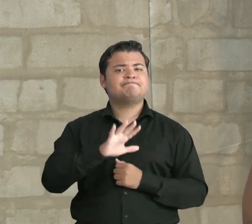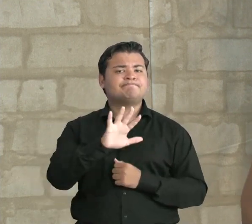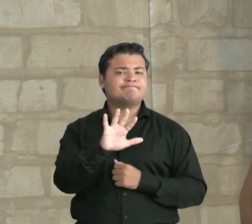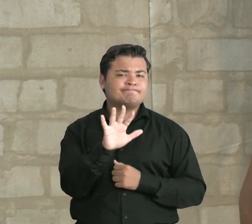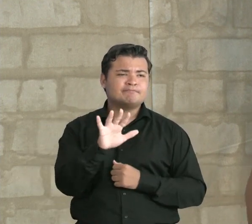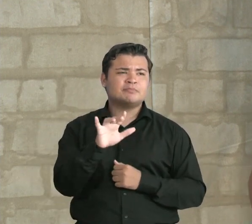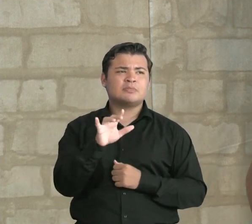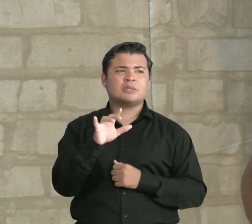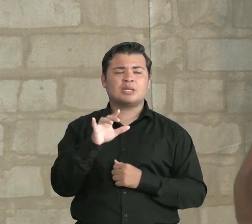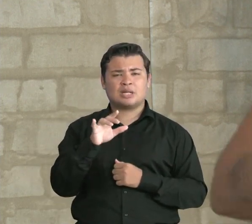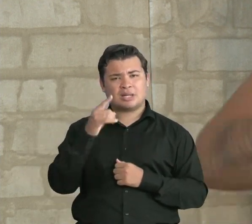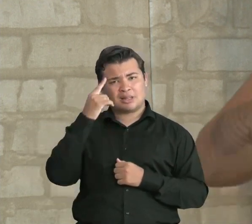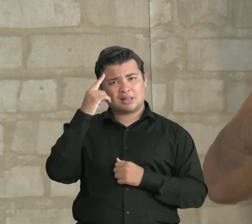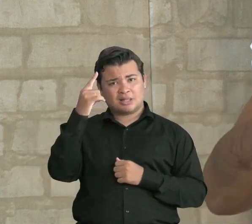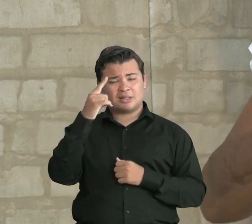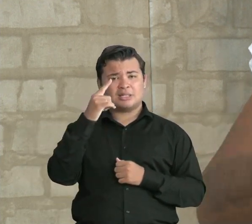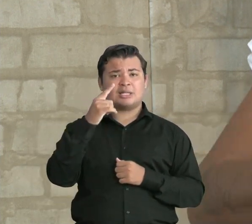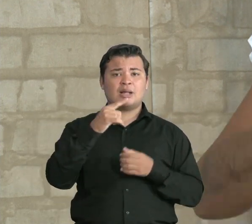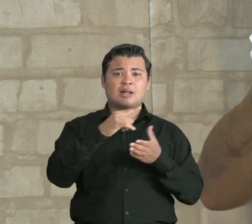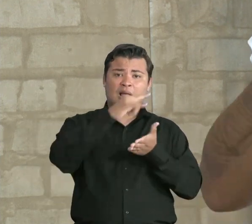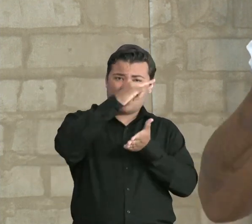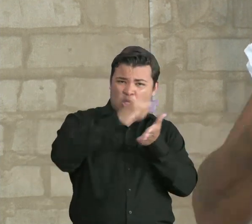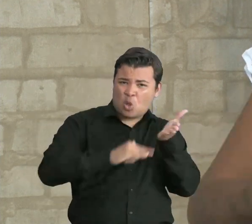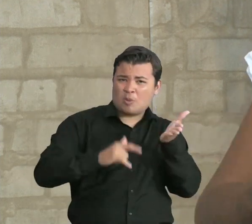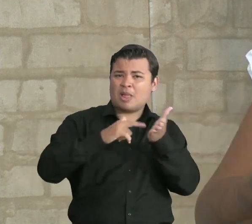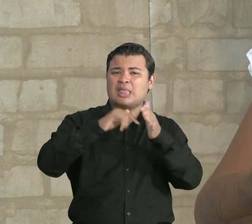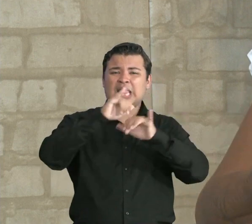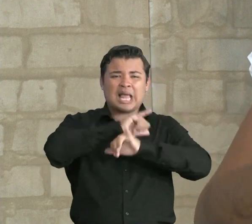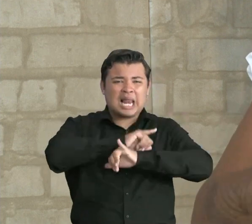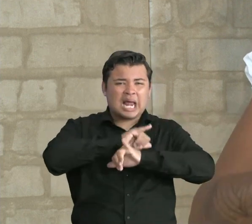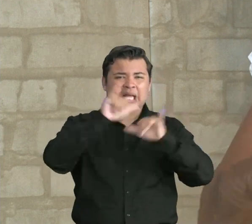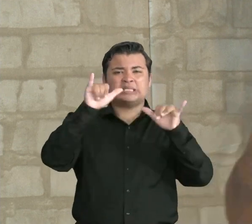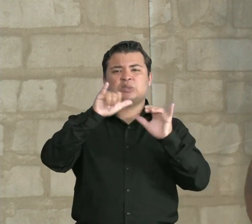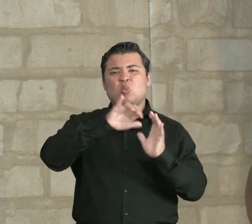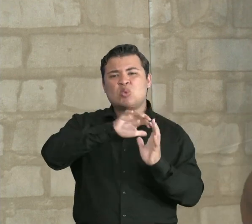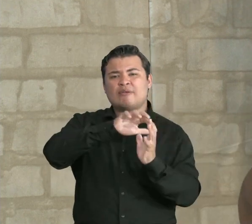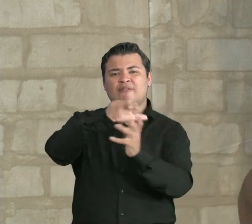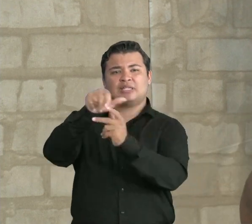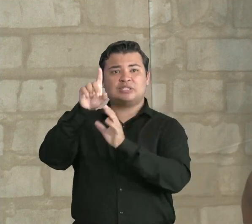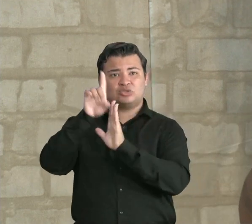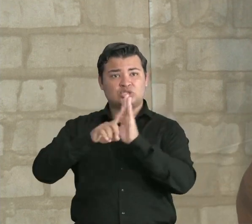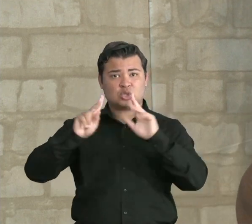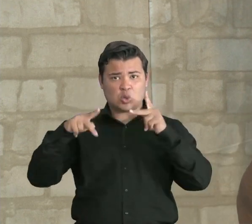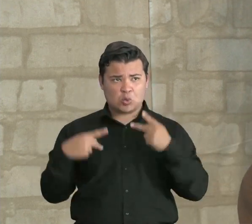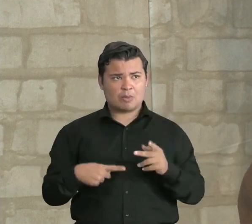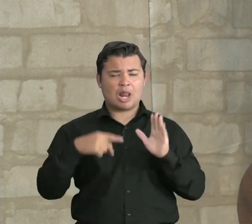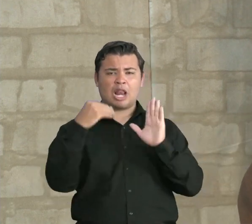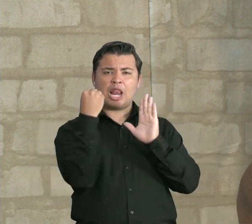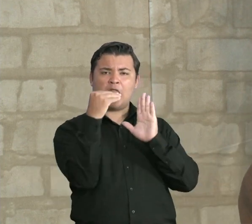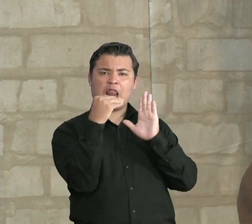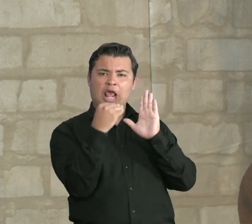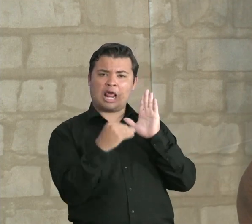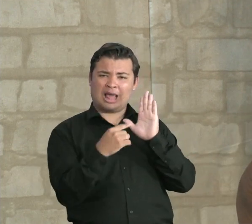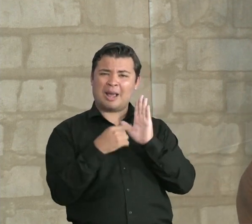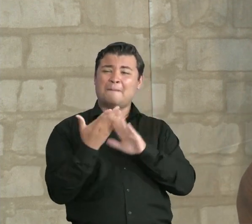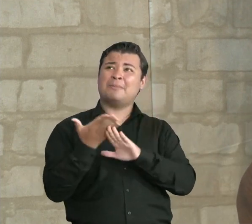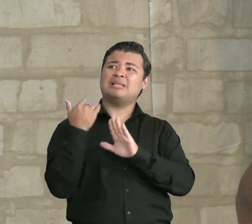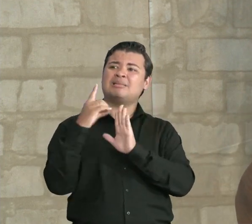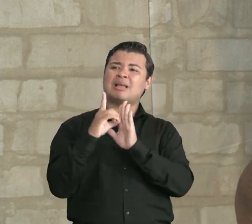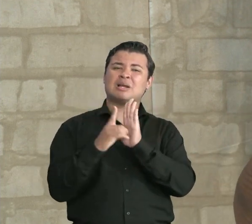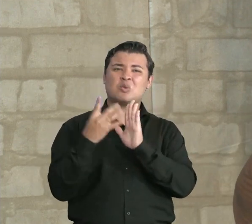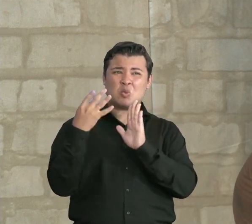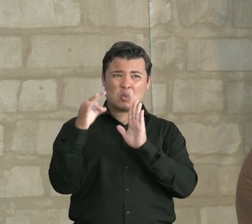do que está previsto na Declaração Universal dos Direitos Humanos. Não é só aquilo que foi pactuado na década de 40,